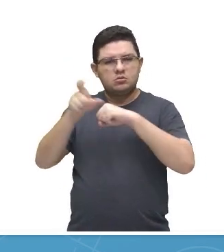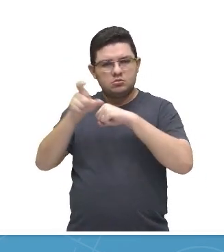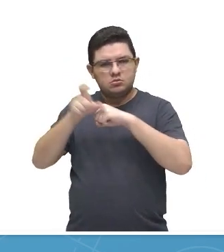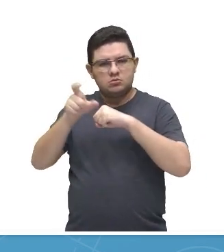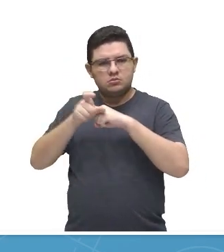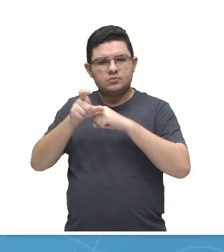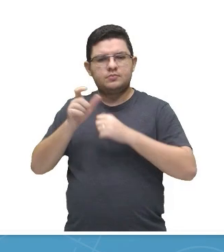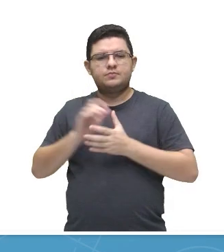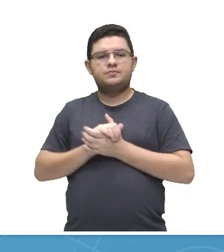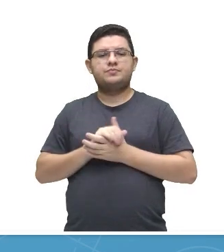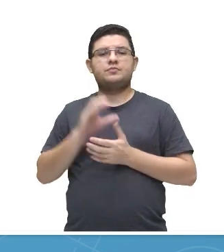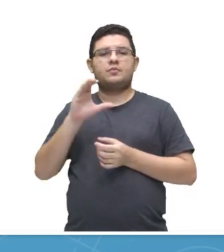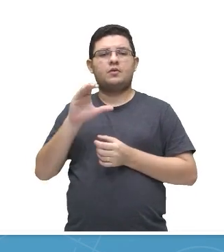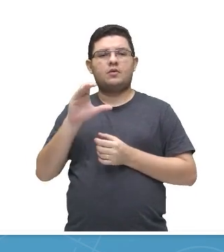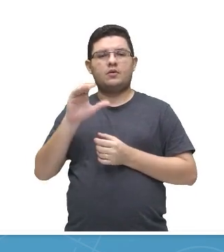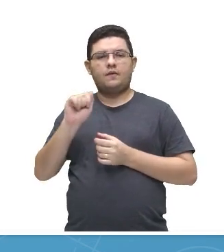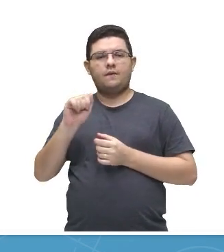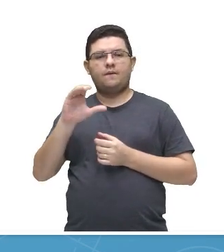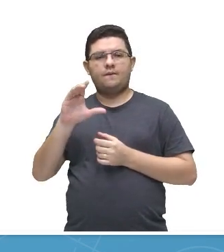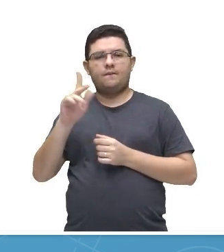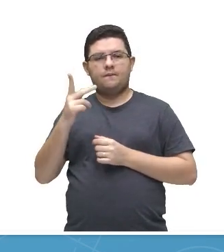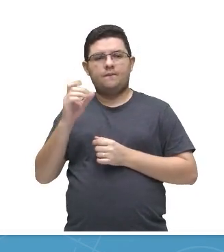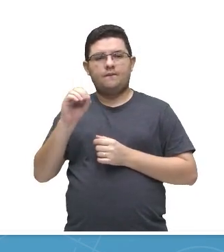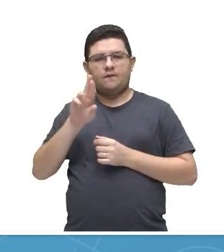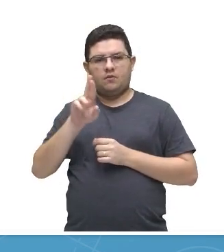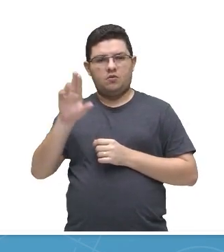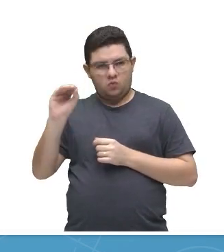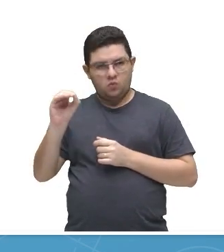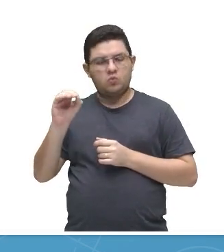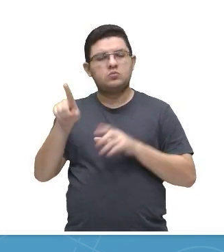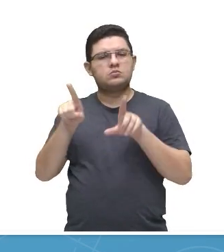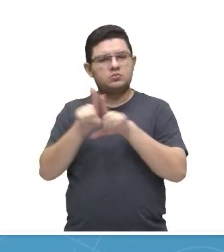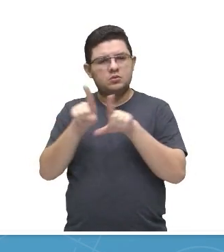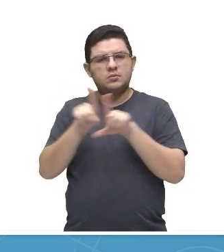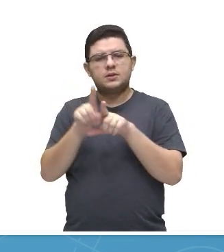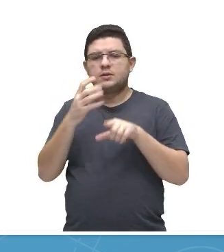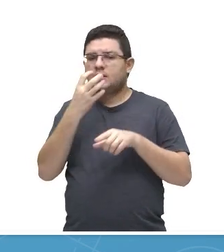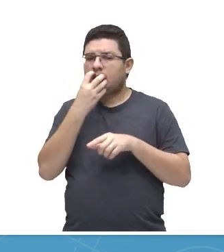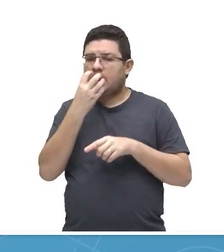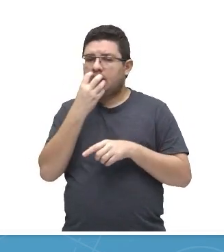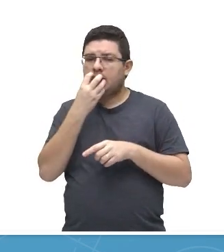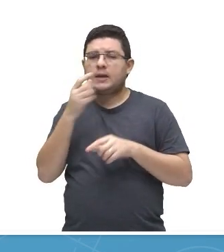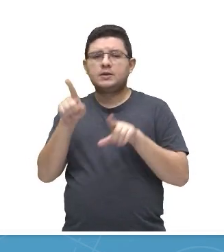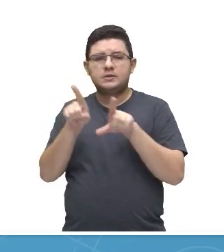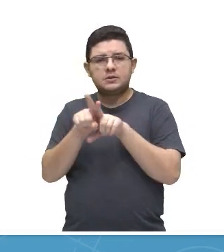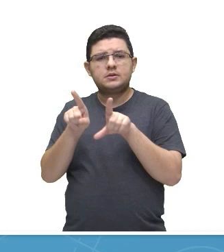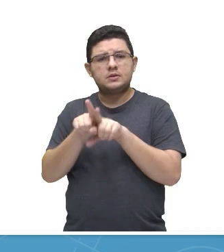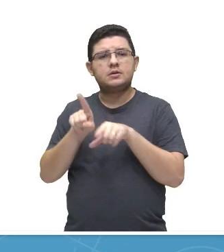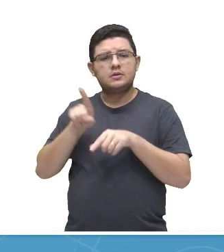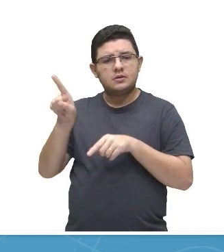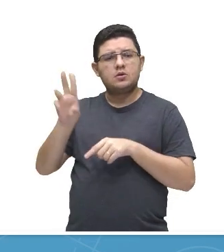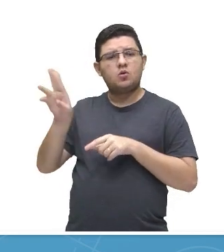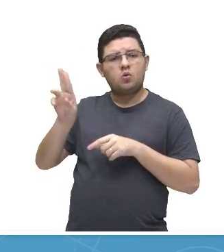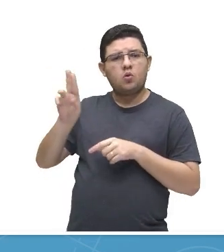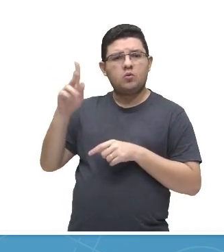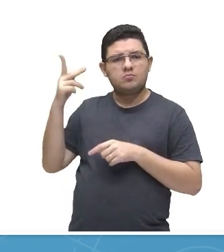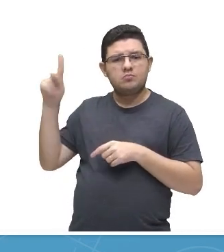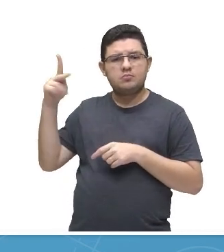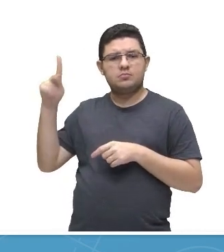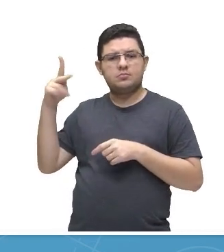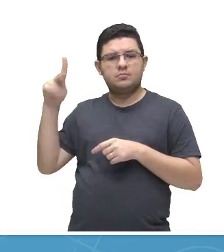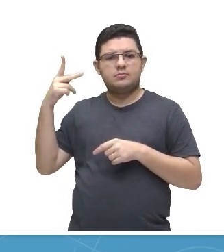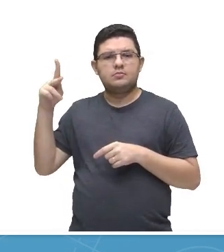A palavra cachorro também vai designar, vai nomear, né, um ser dessa espécie,